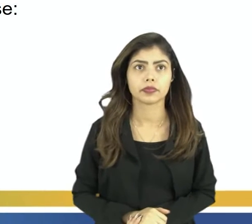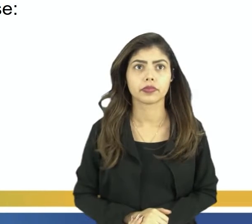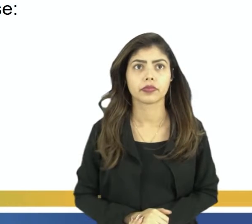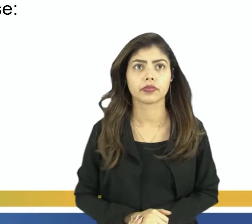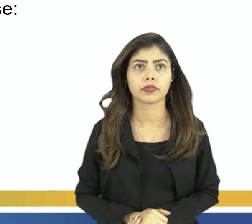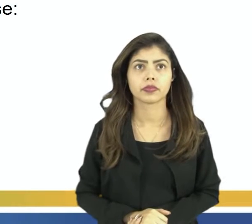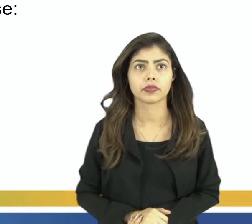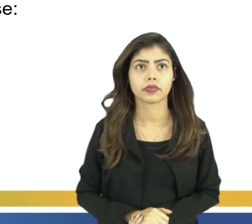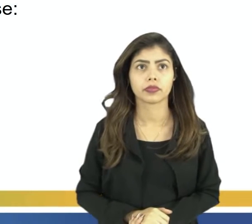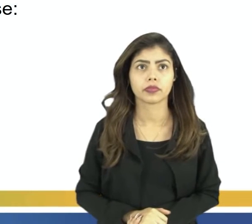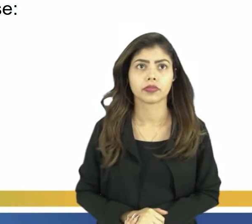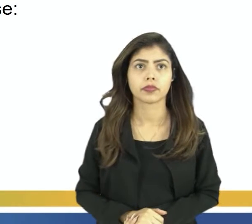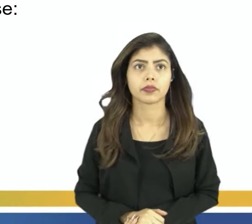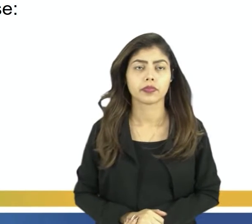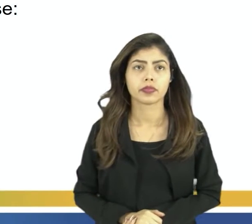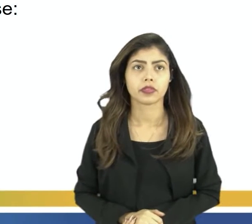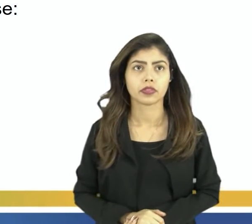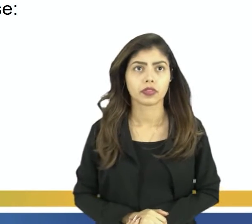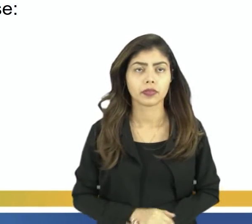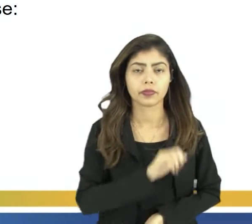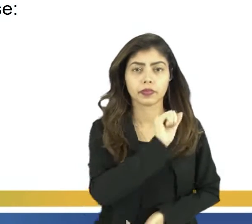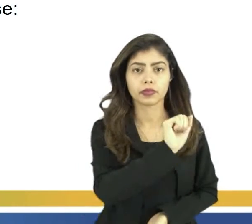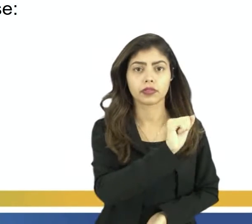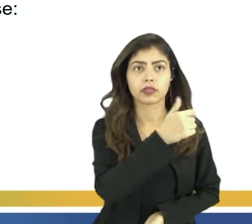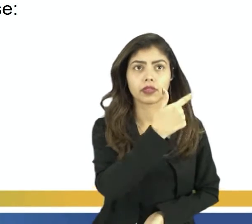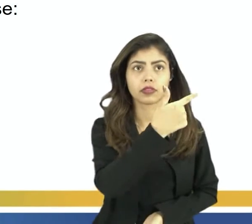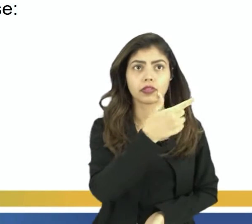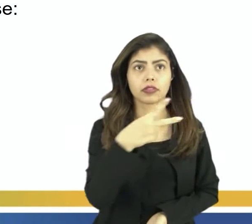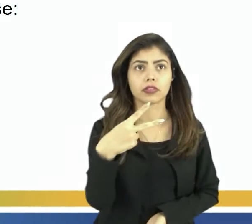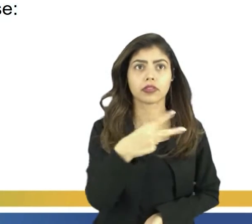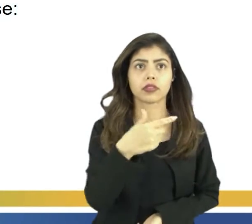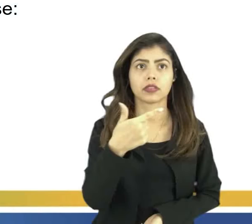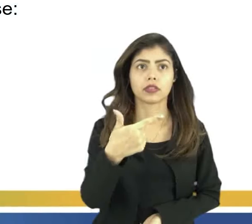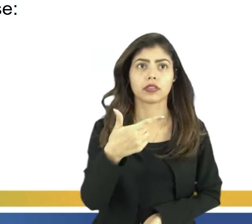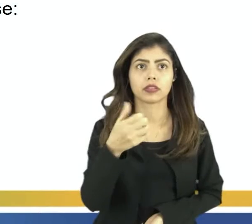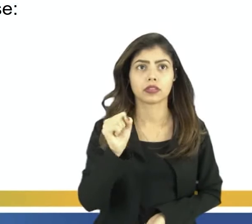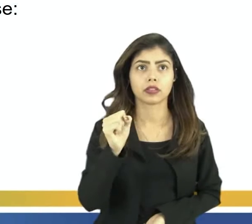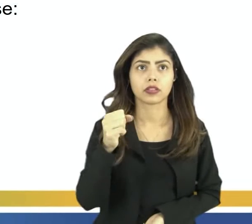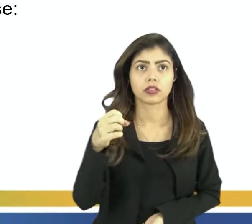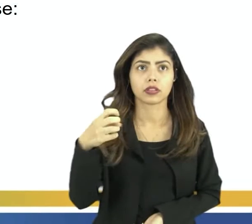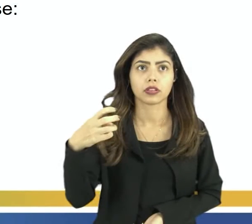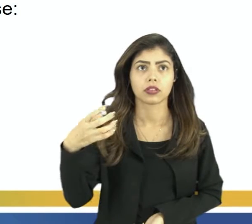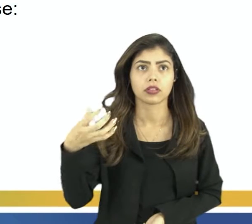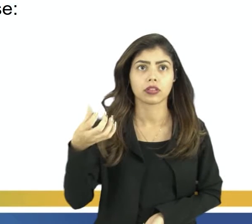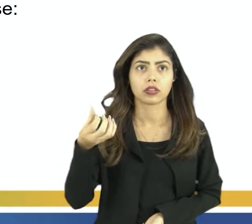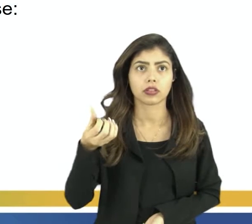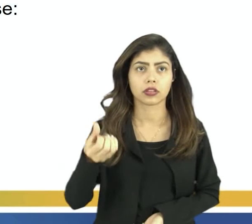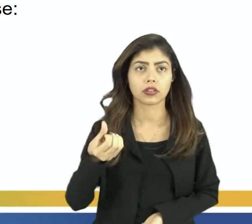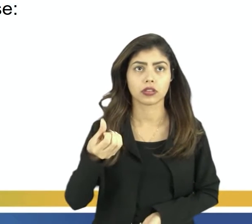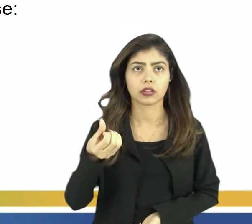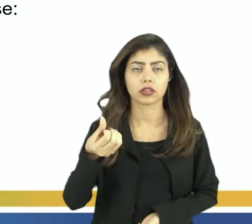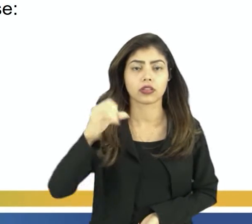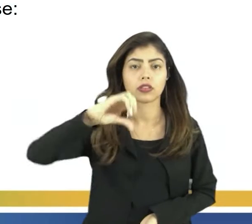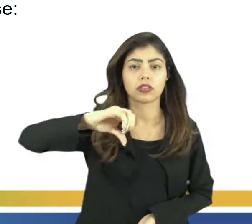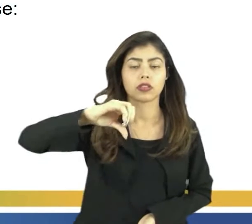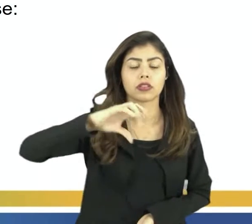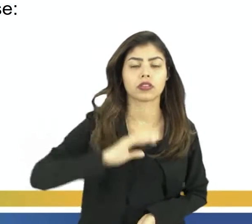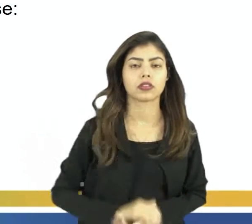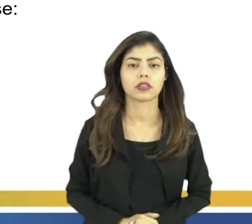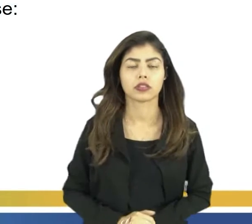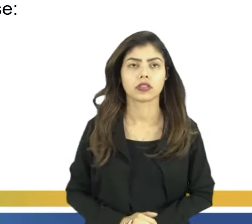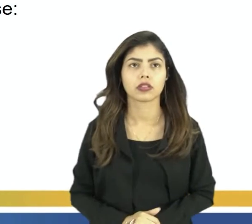quadrado, vamos encontrar 225. A ao quadrado, nós vamos ter 64 mais 225,